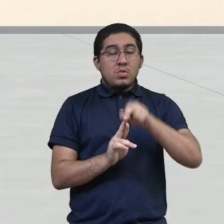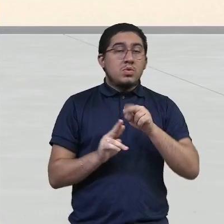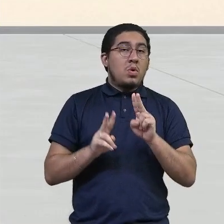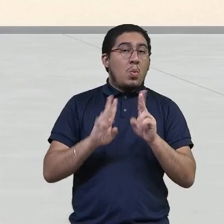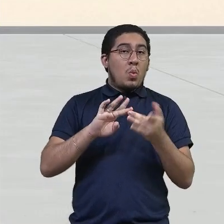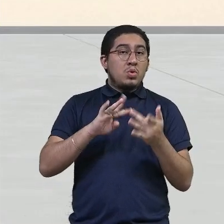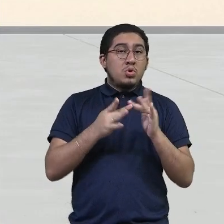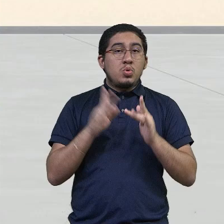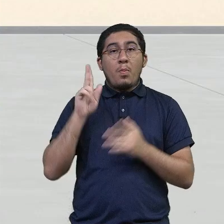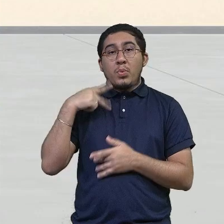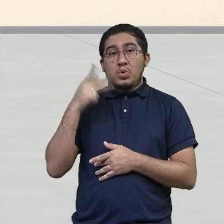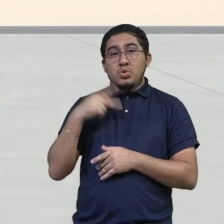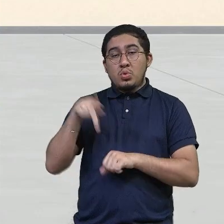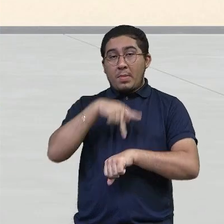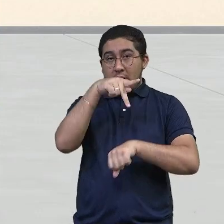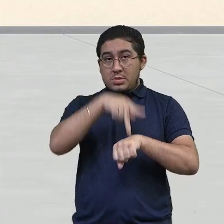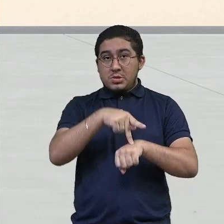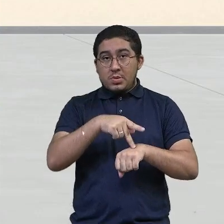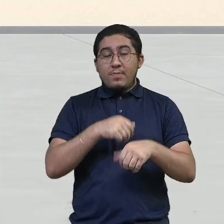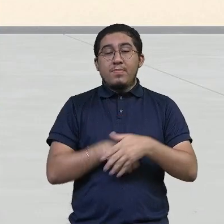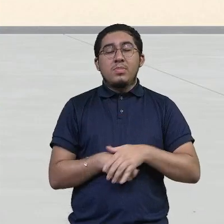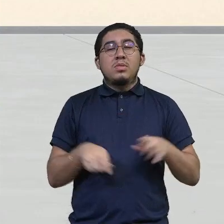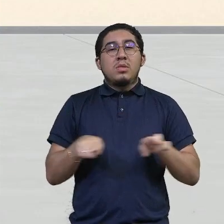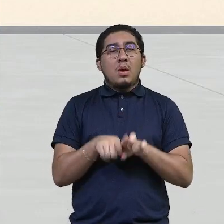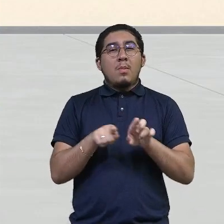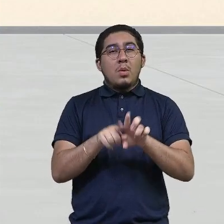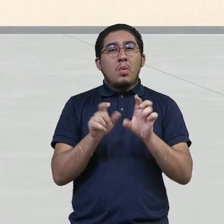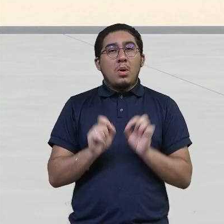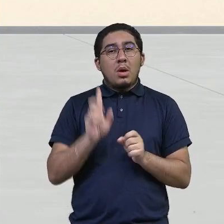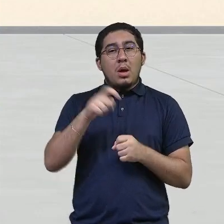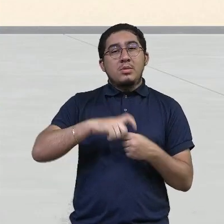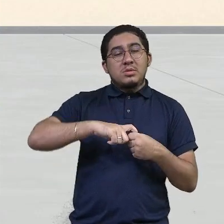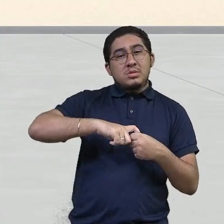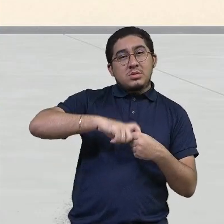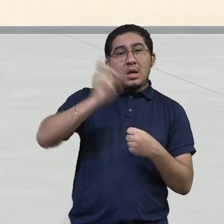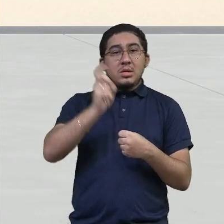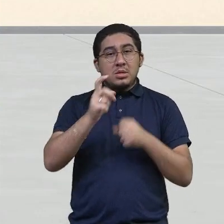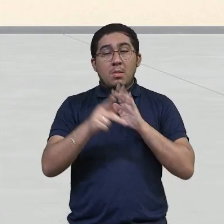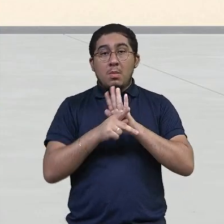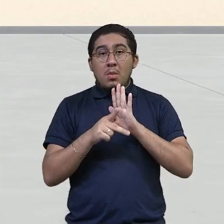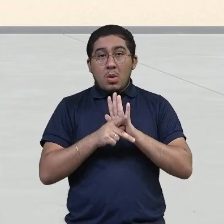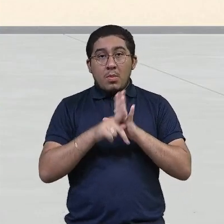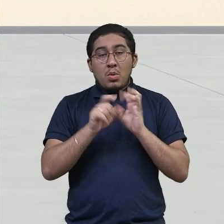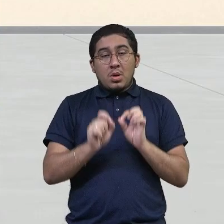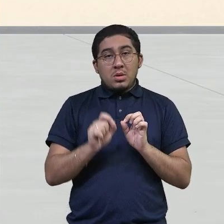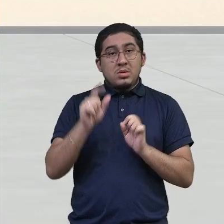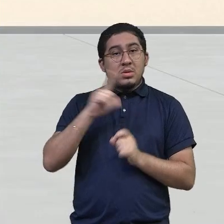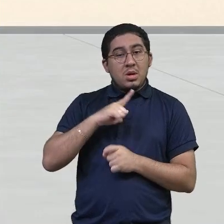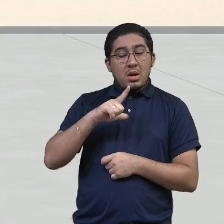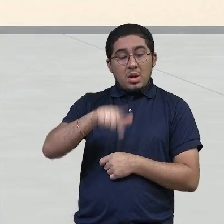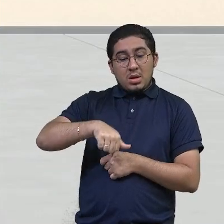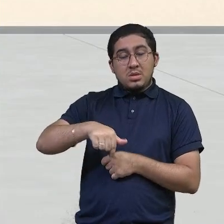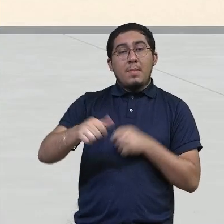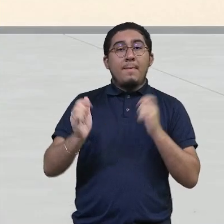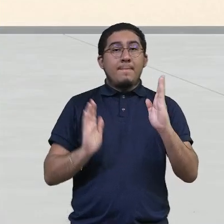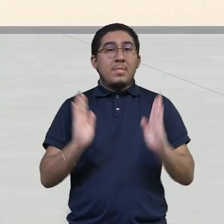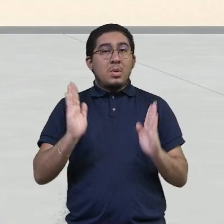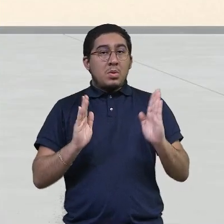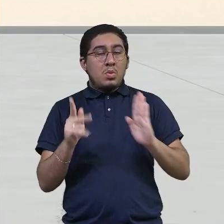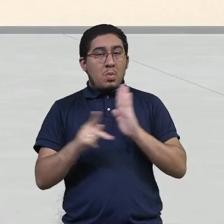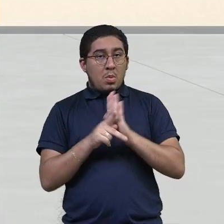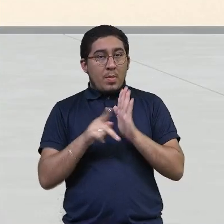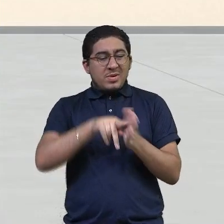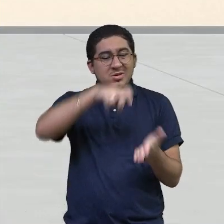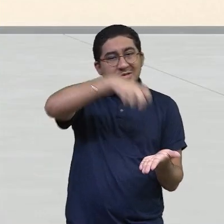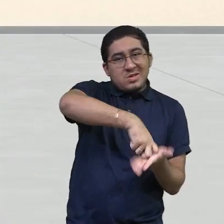nacional. E é justamente o período de saída dessas ditaduras, desses governos autoritários desses